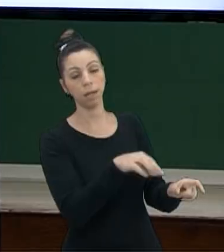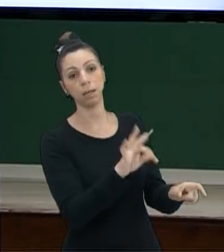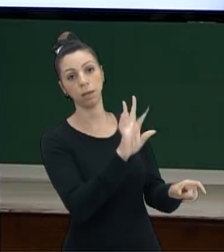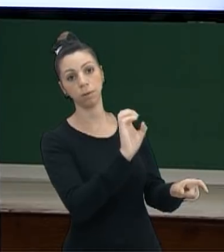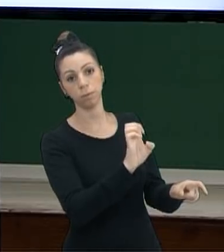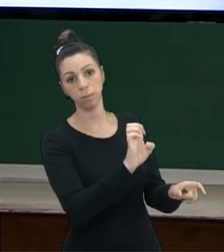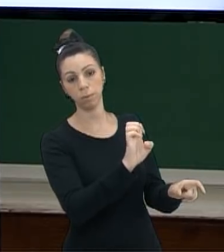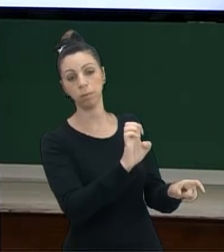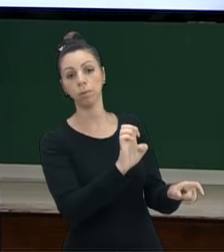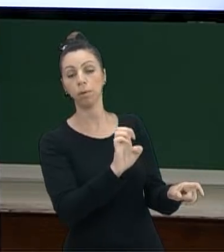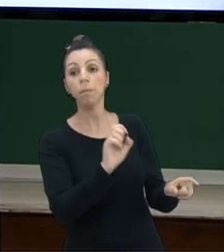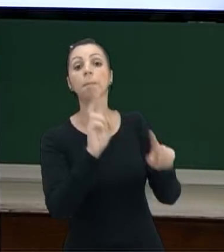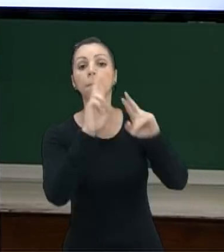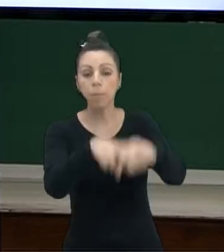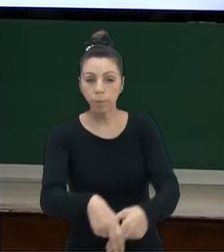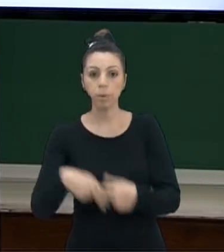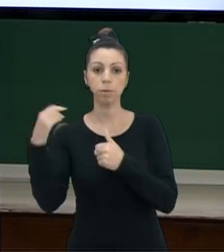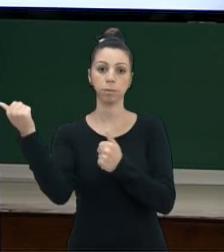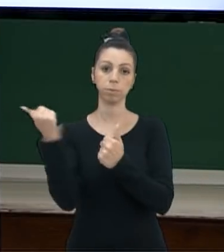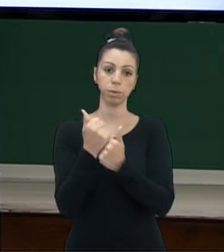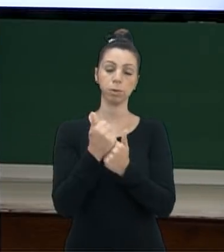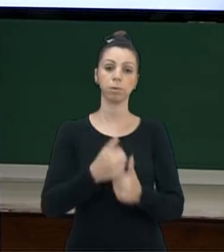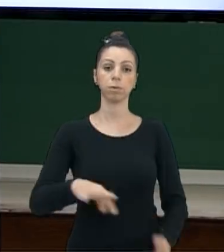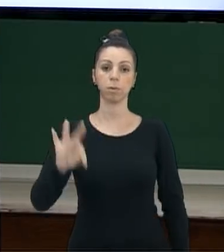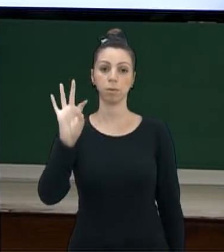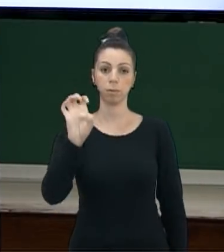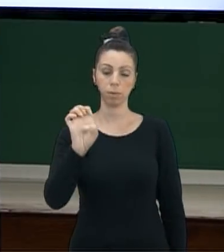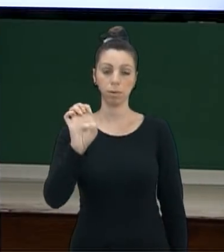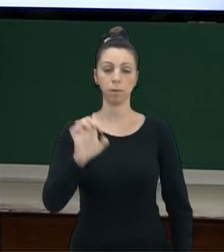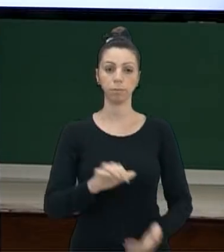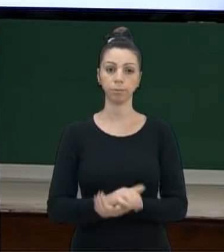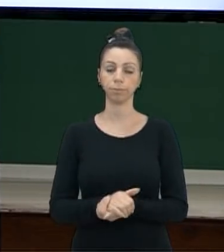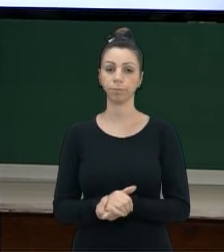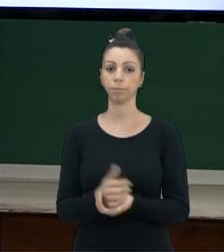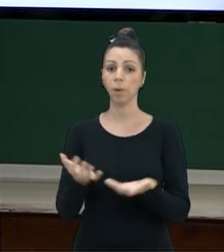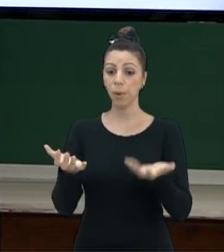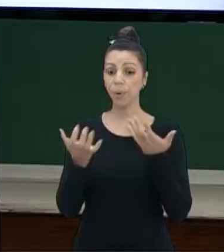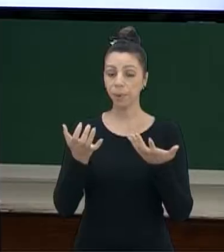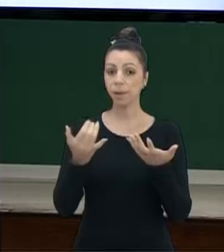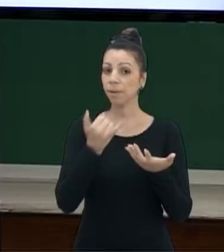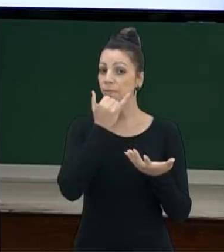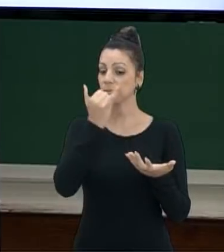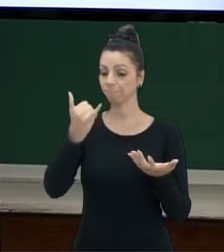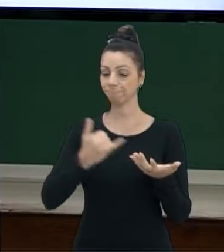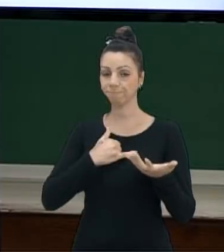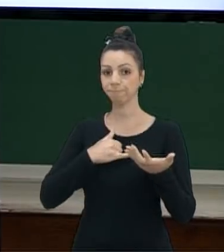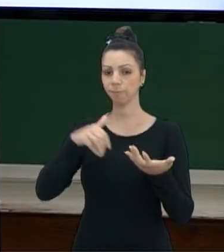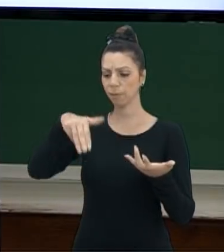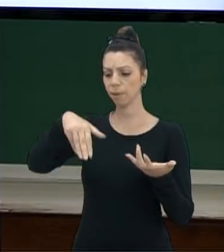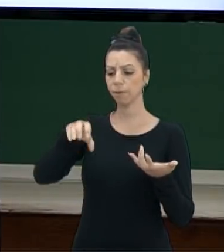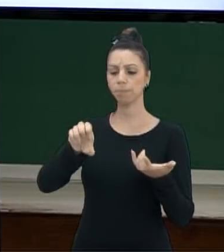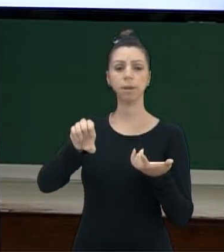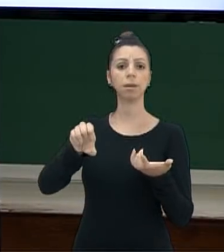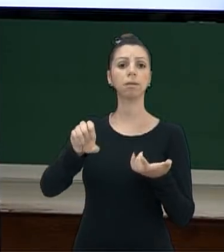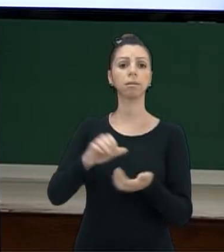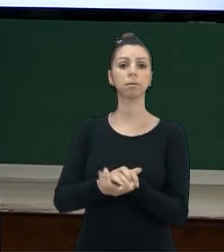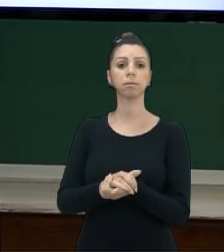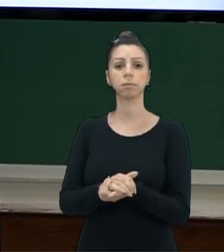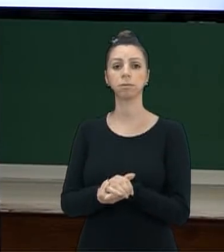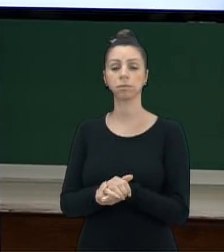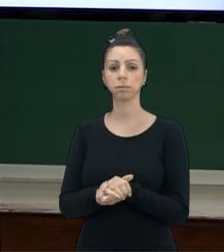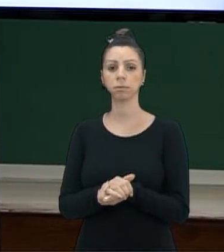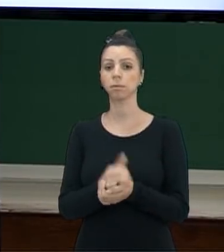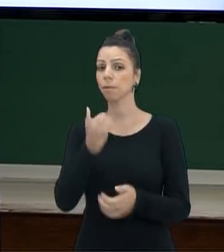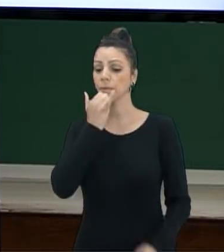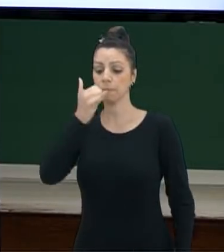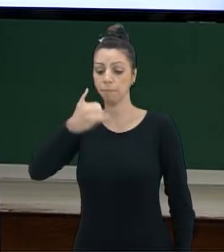desculpas. Observe que se eu disser na letra B, queria me pedir desculpas, eu mudei o sentido, vai ser alguém pedindo desculpa